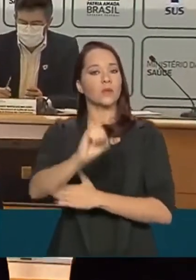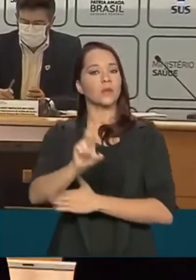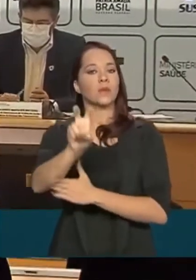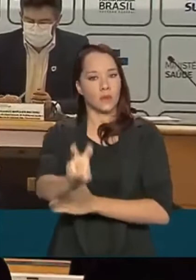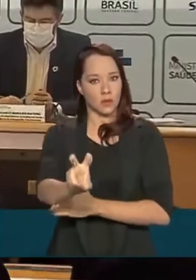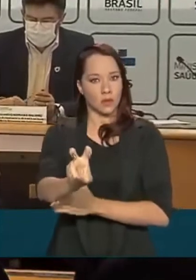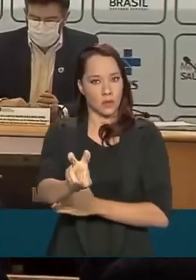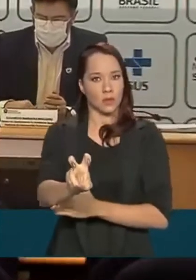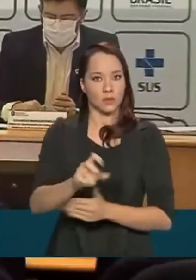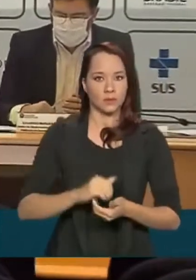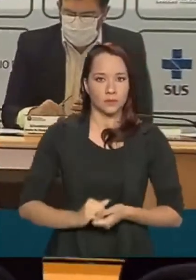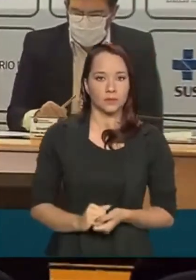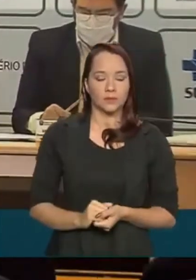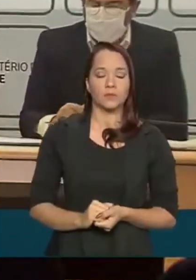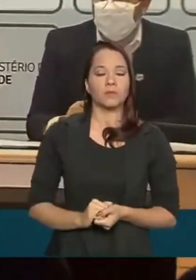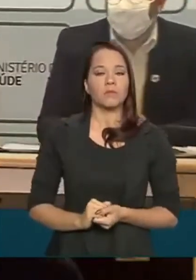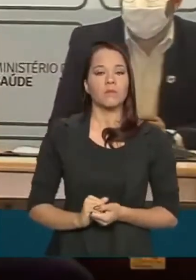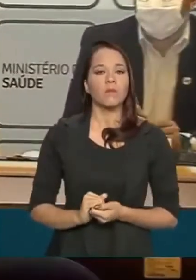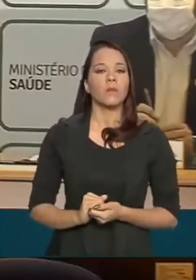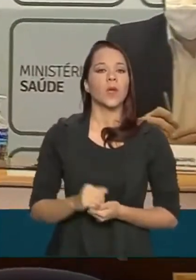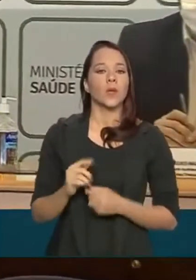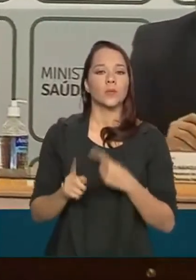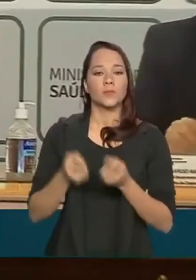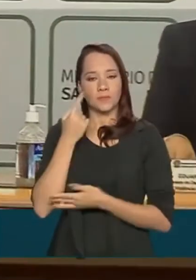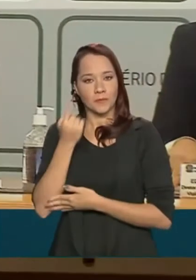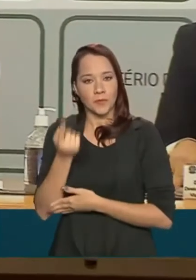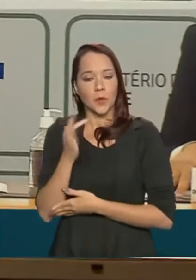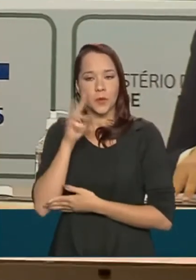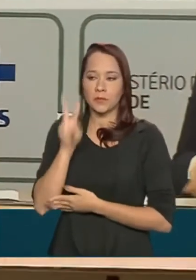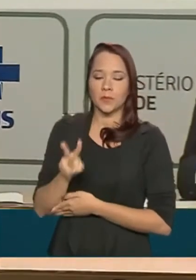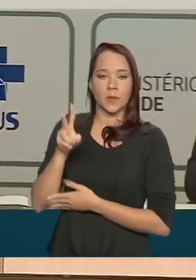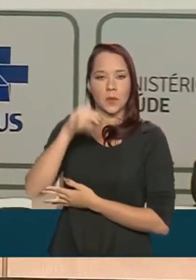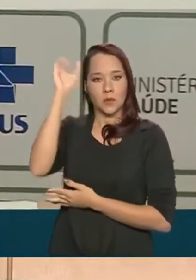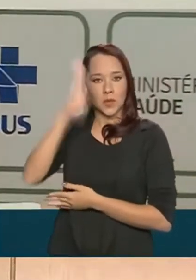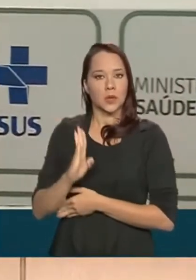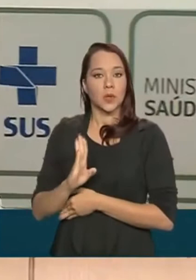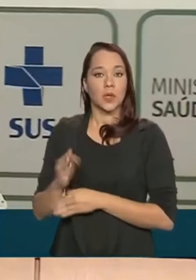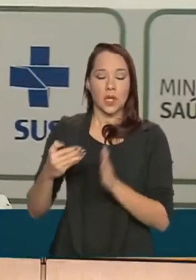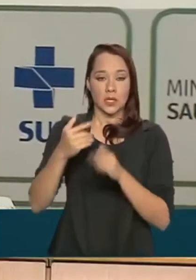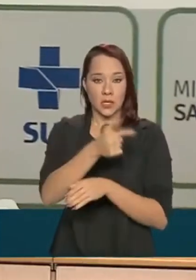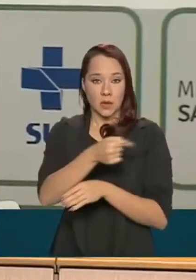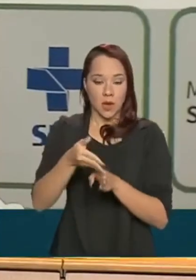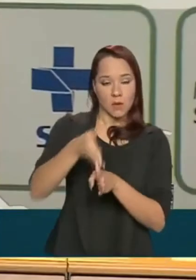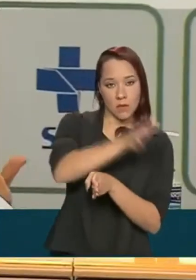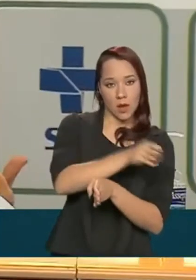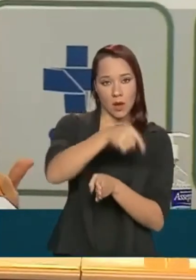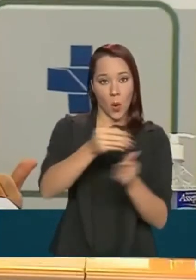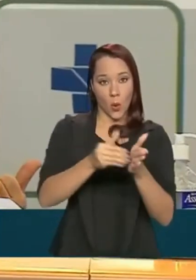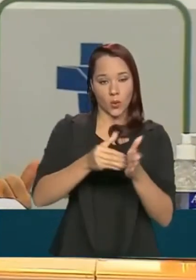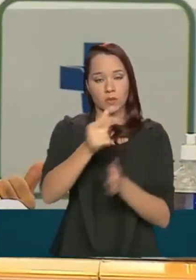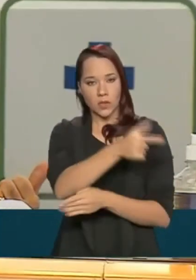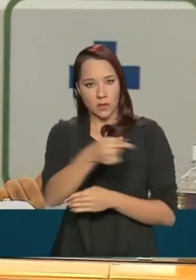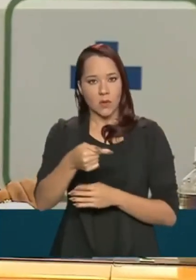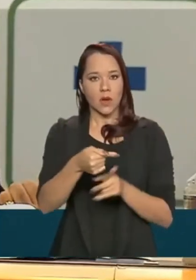371.705, né? Nós verificamos que, quando olhamos o Brasil, vemos que na última semana, na